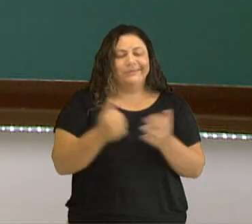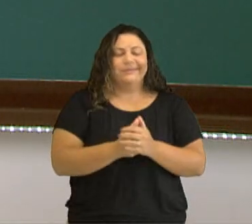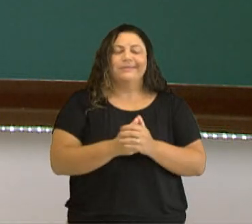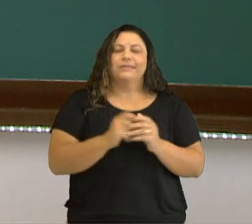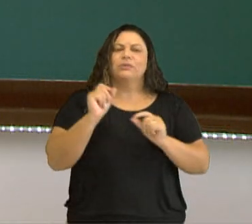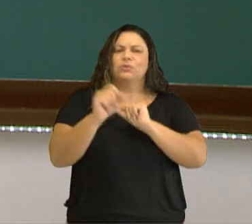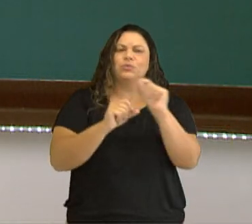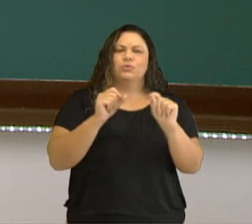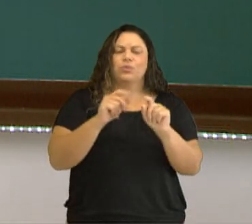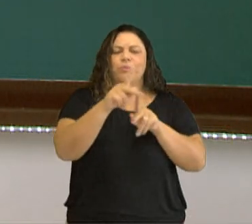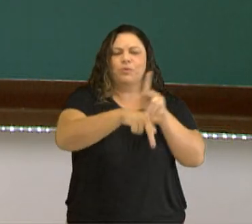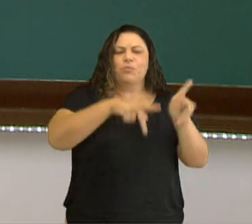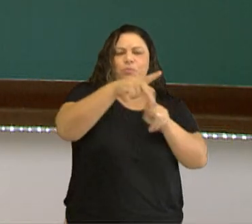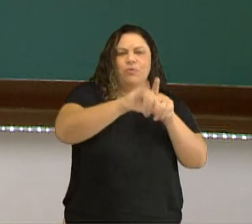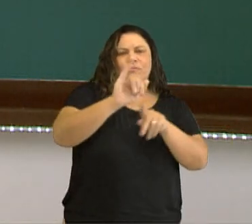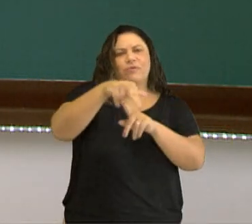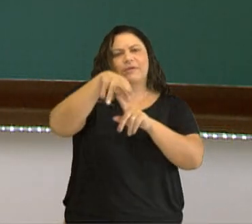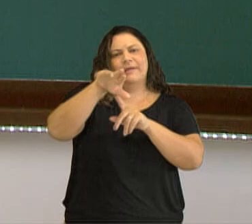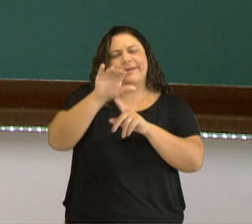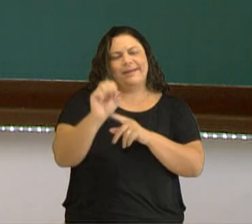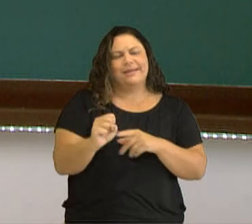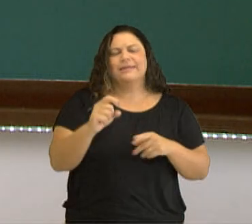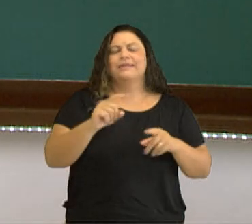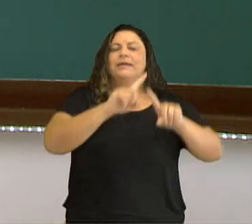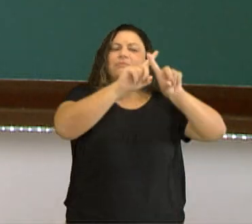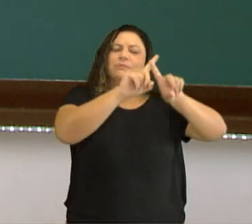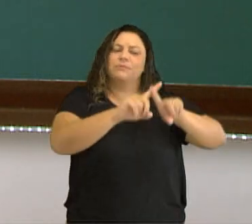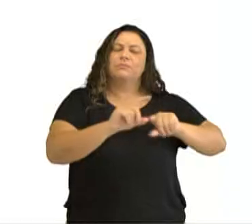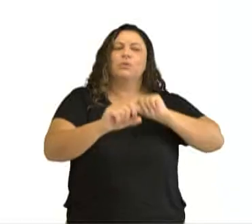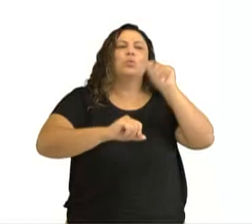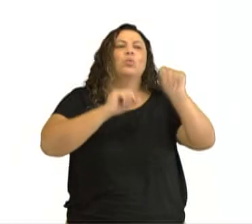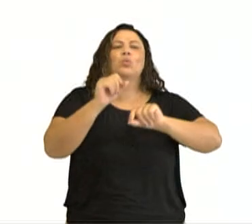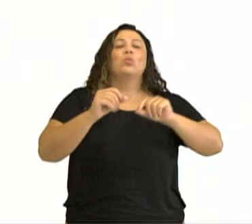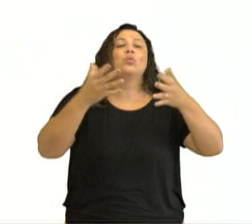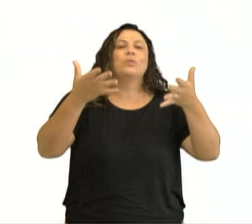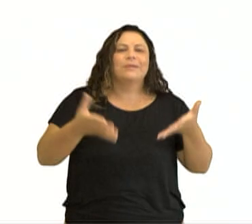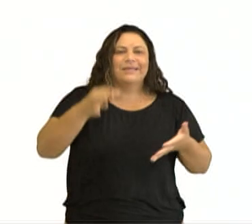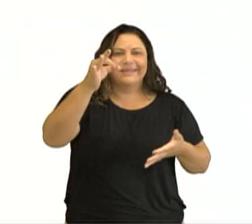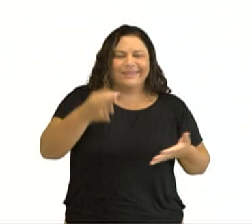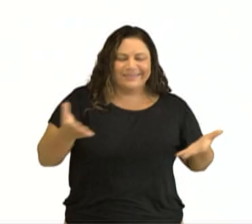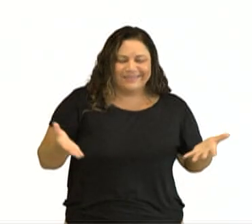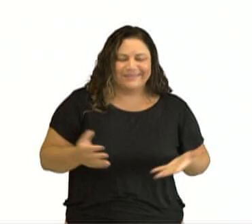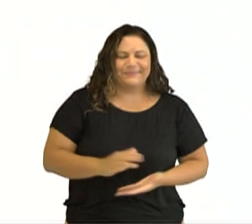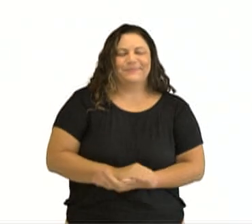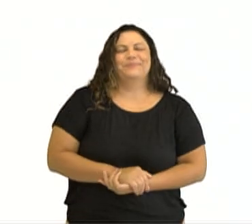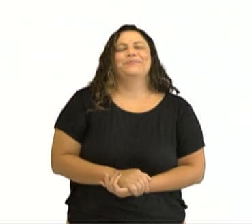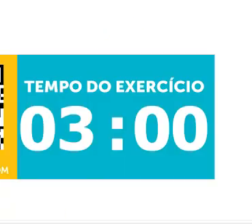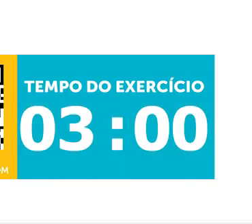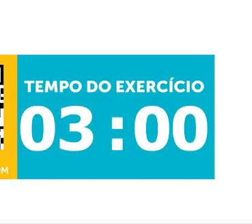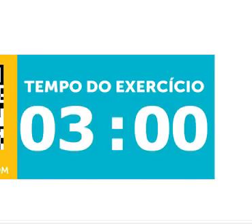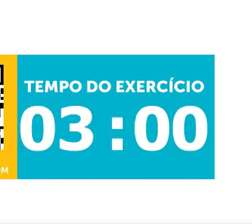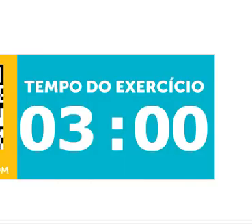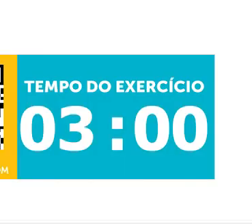nós podemos afirmar que as opções de resposta e a gente faz a correção juntos.